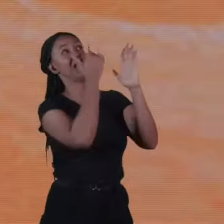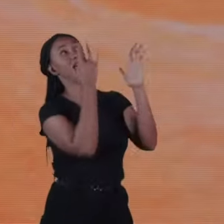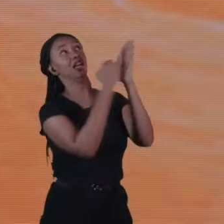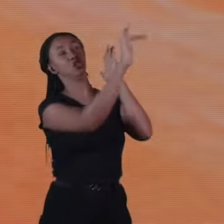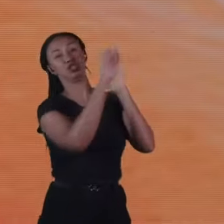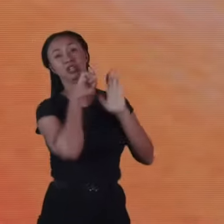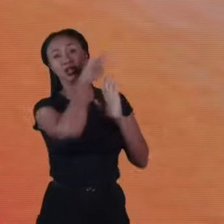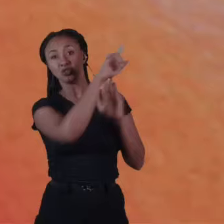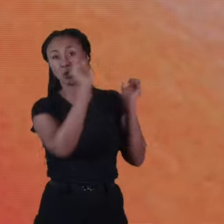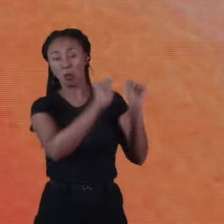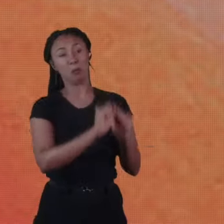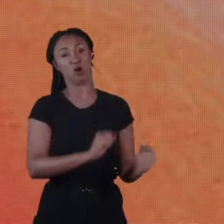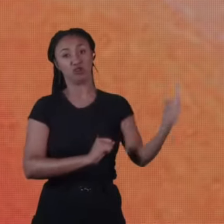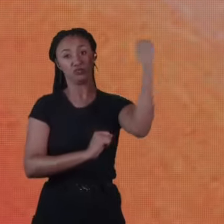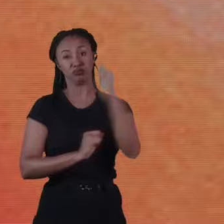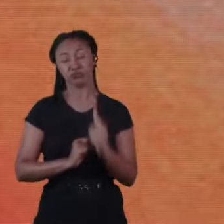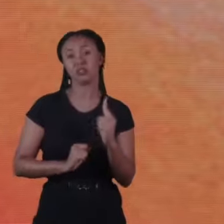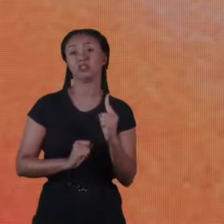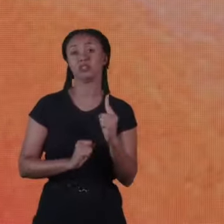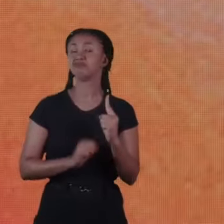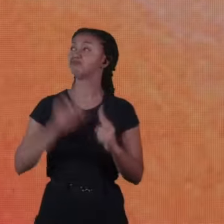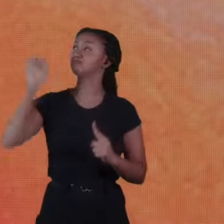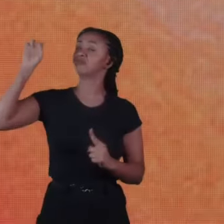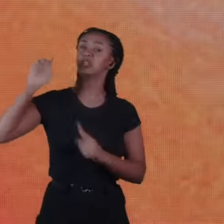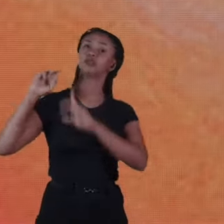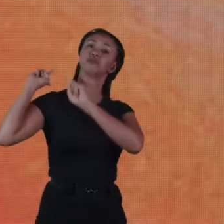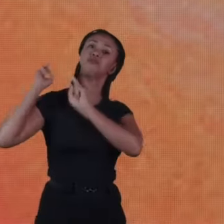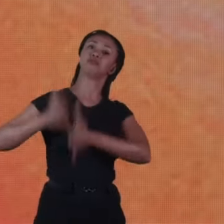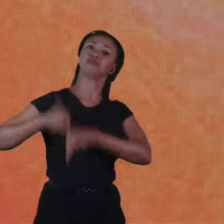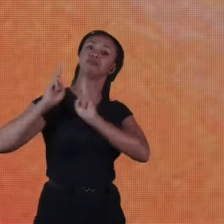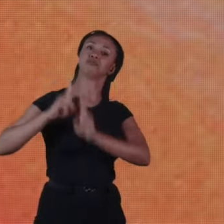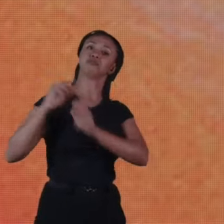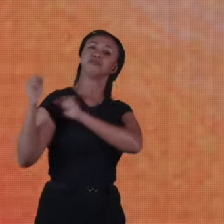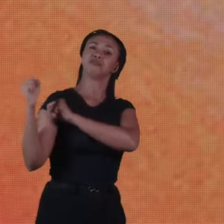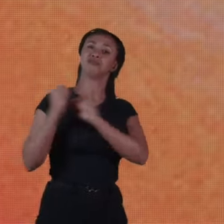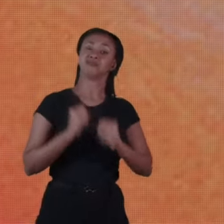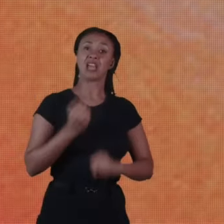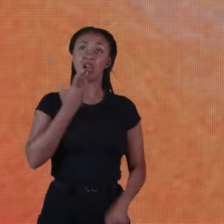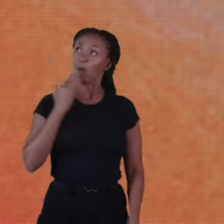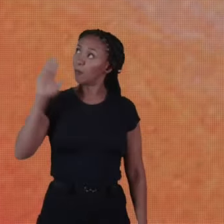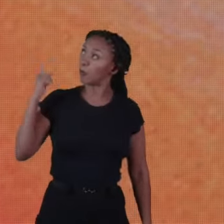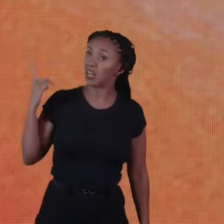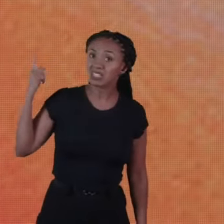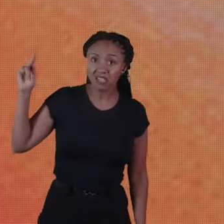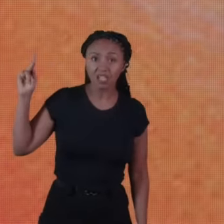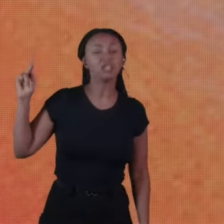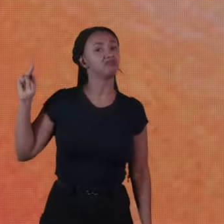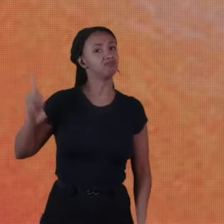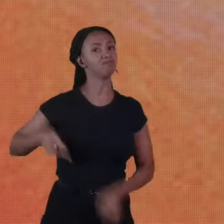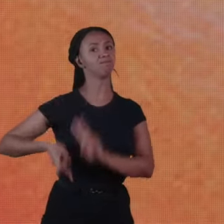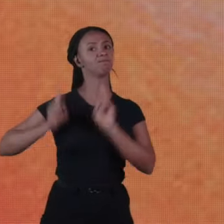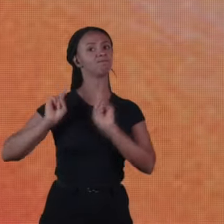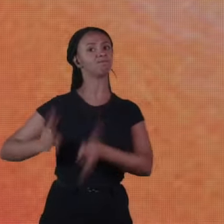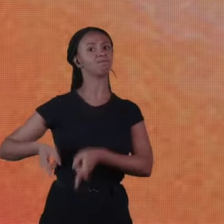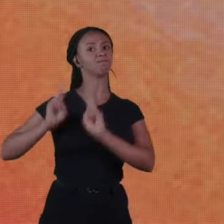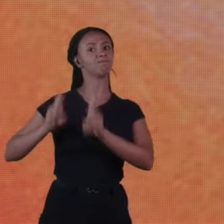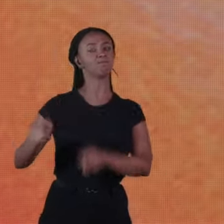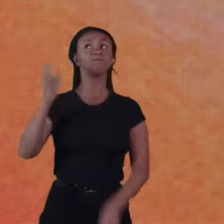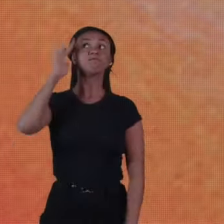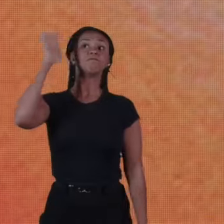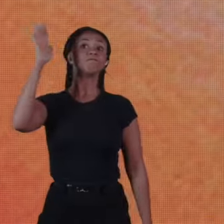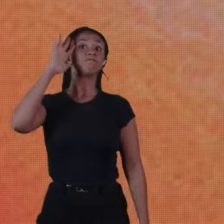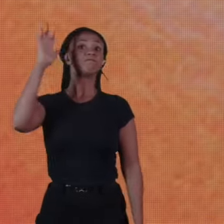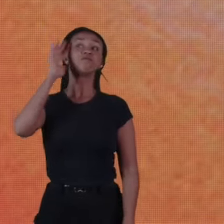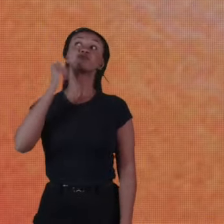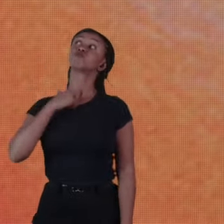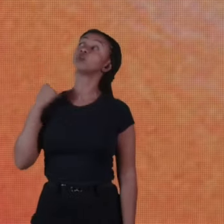o Todo-Poderoso. E nenhuma das suas promessas vai falhar, nenhum dos seus intentos será